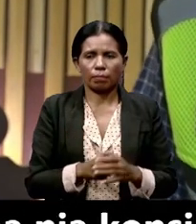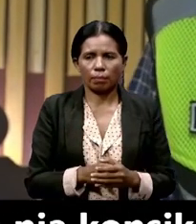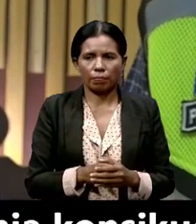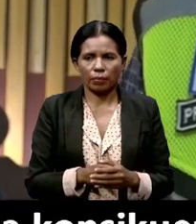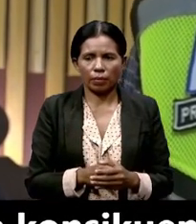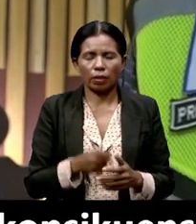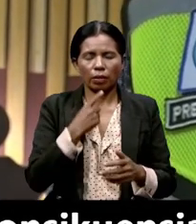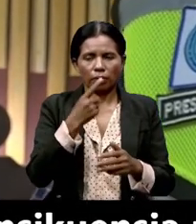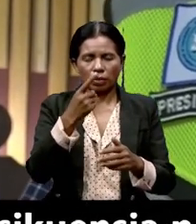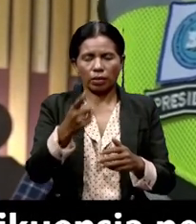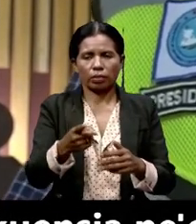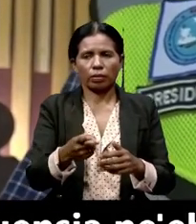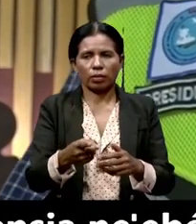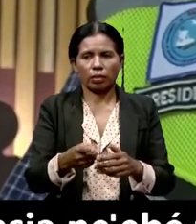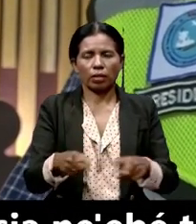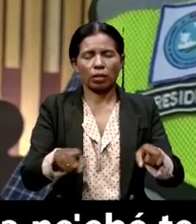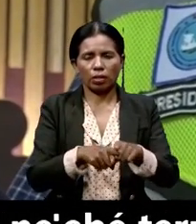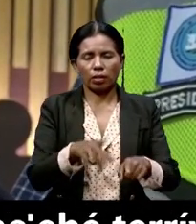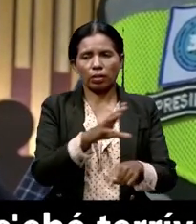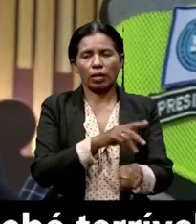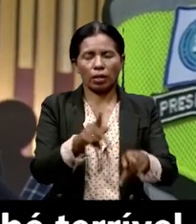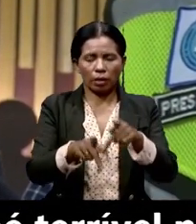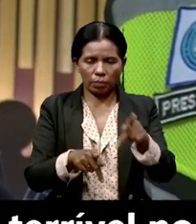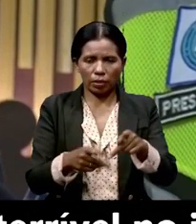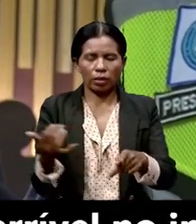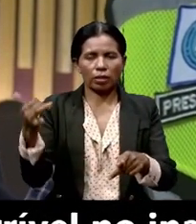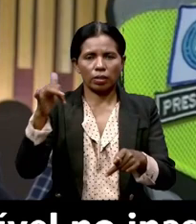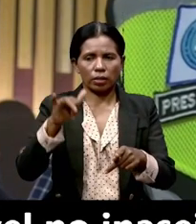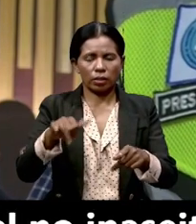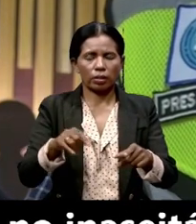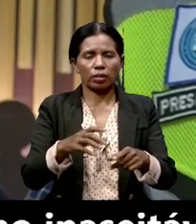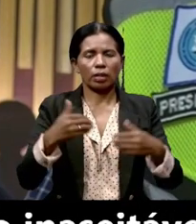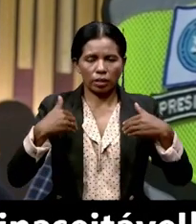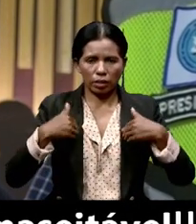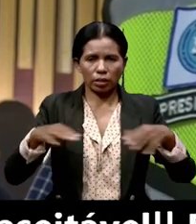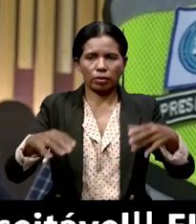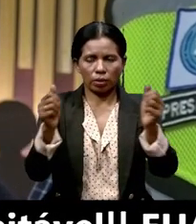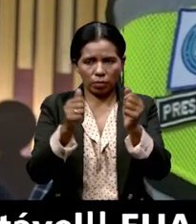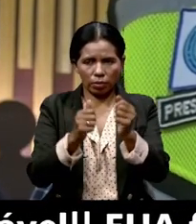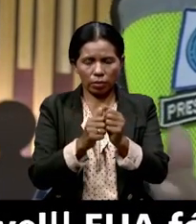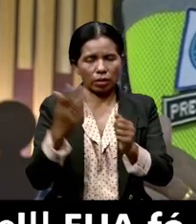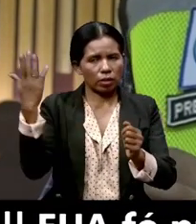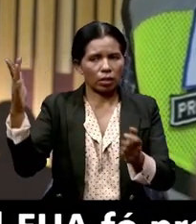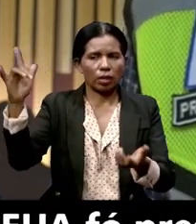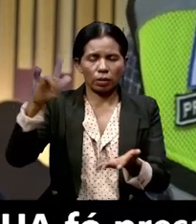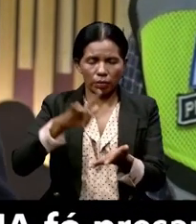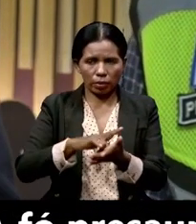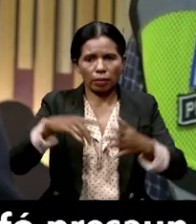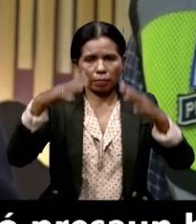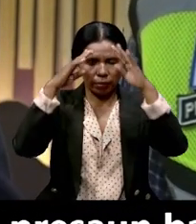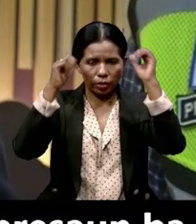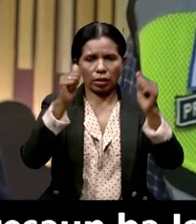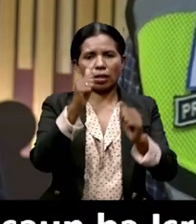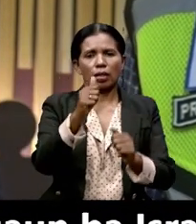manda ou renta nessa imigração, alfândega ou quarentena, mas seja coordenação ainda, mas o aeroporto, presidente